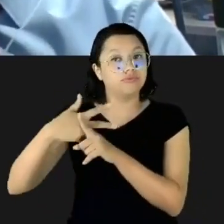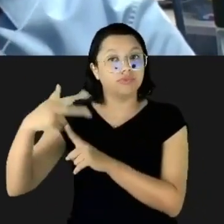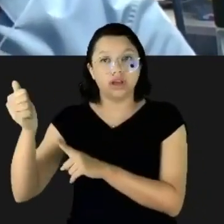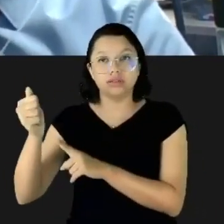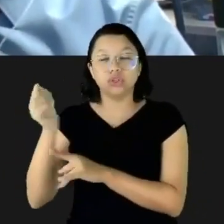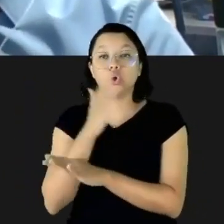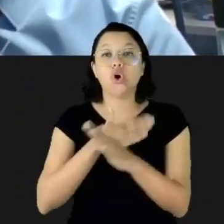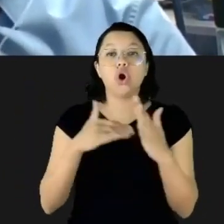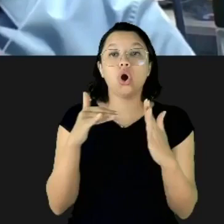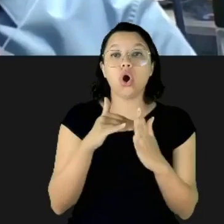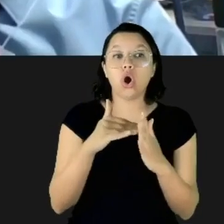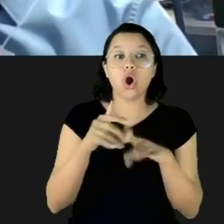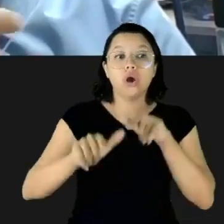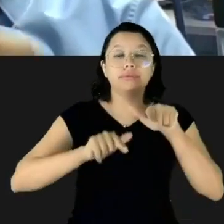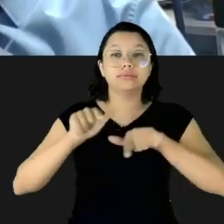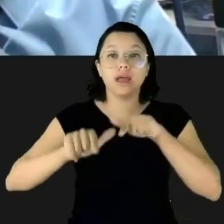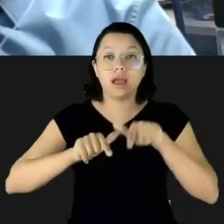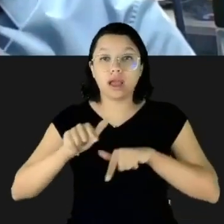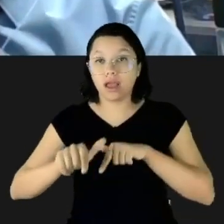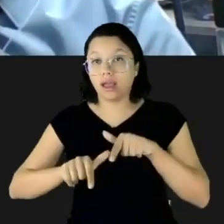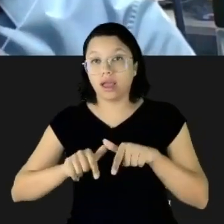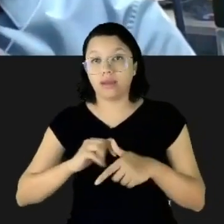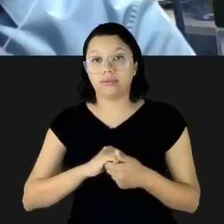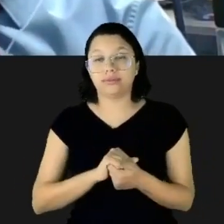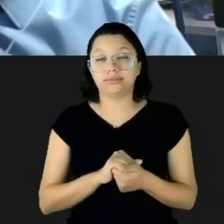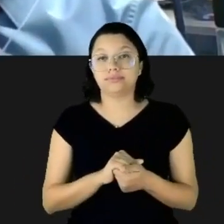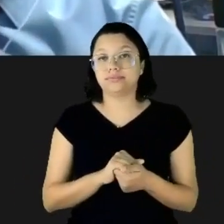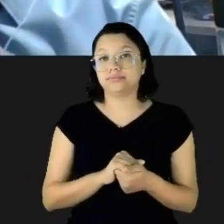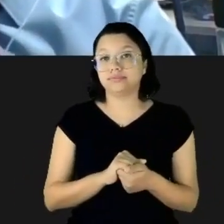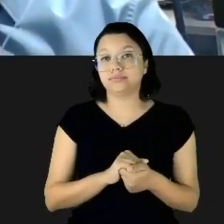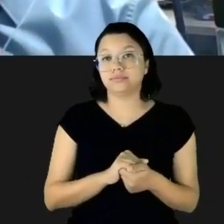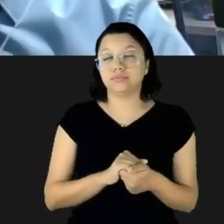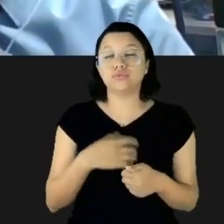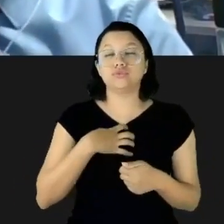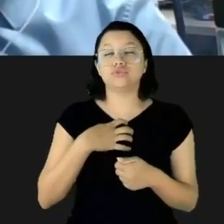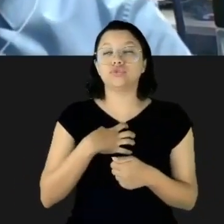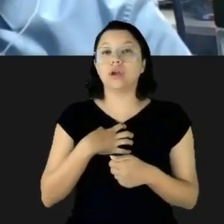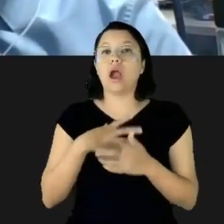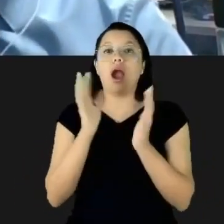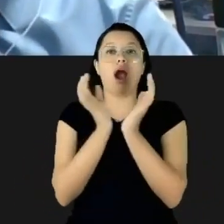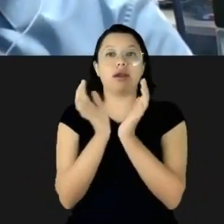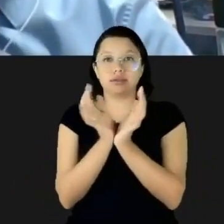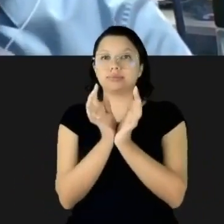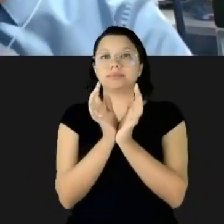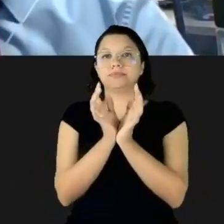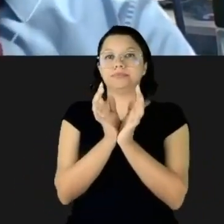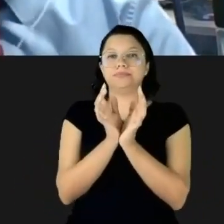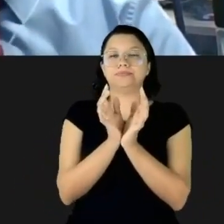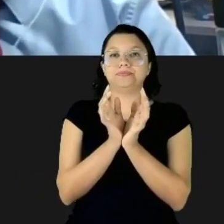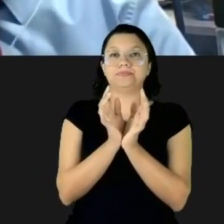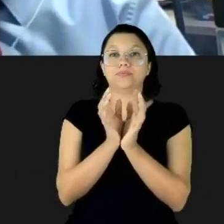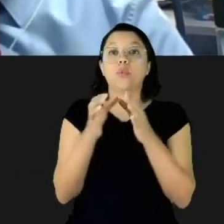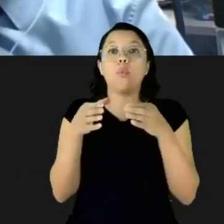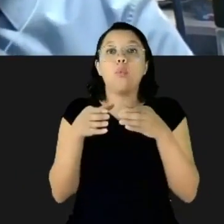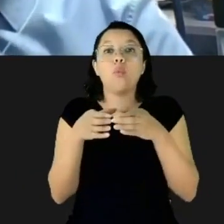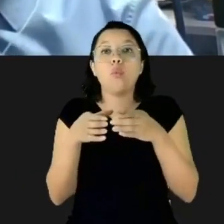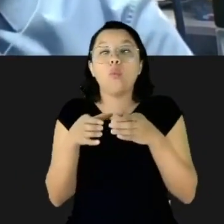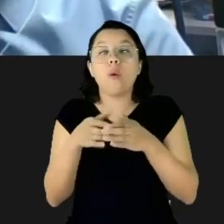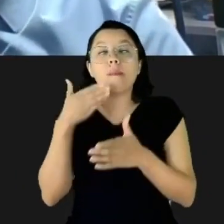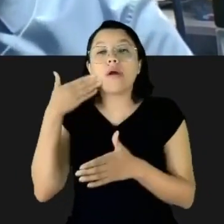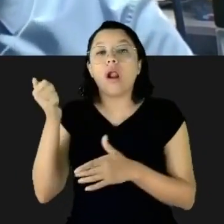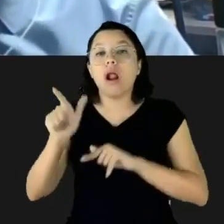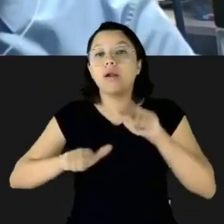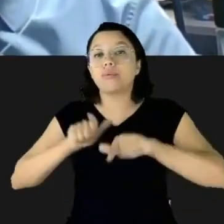onde todo mundo trabalhe em uma forma de uma equipe para melhorar a